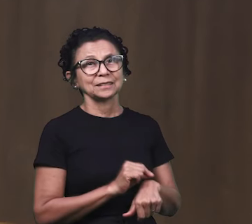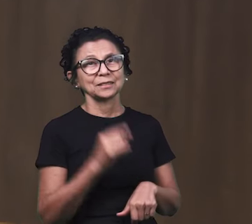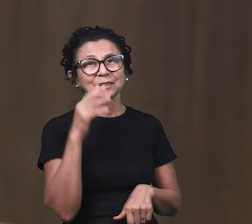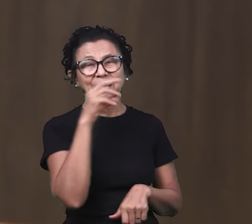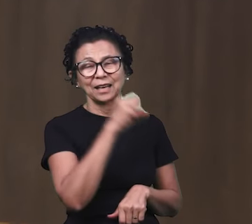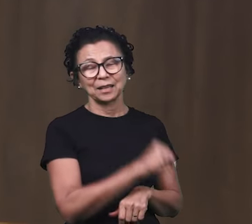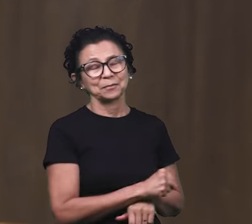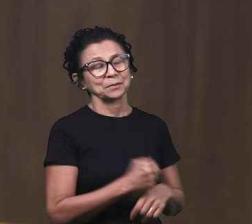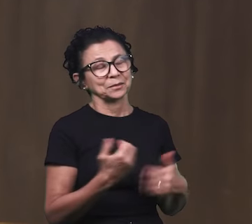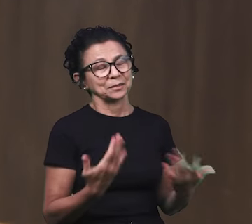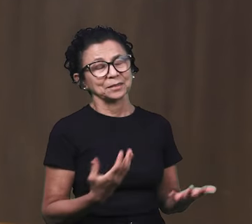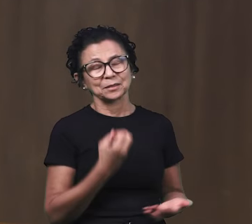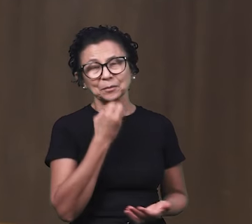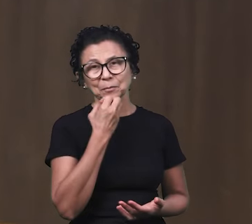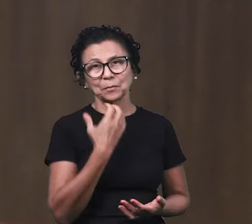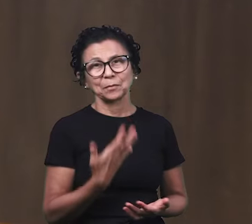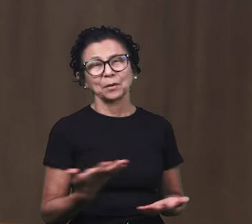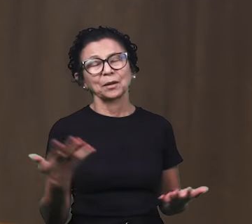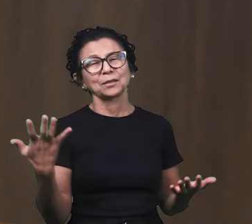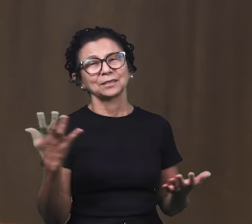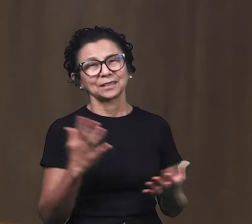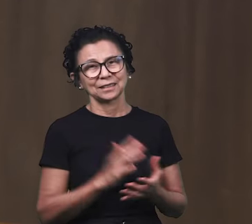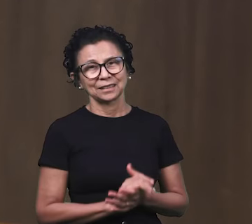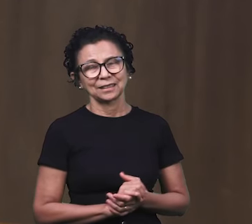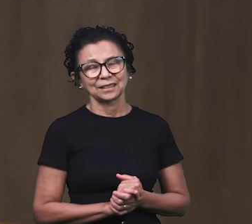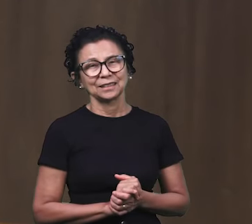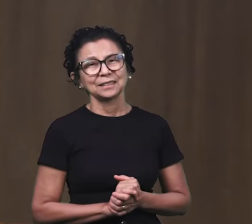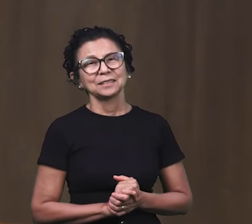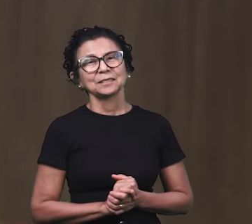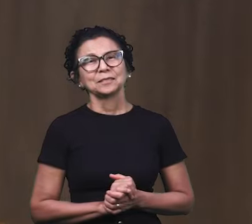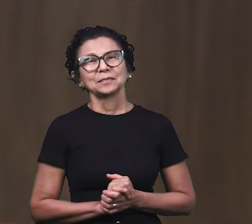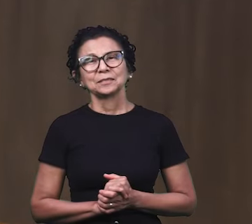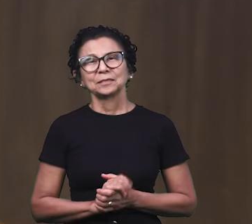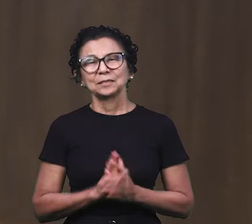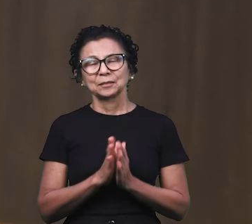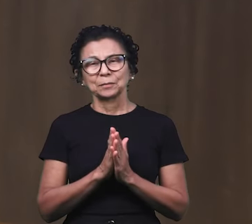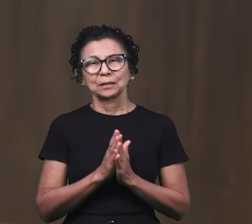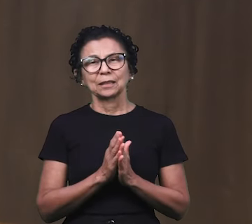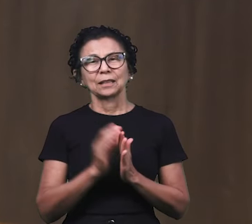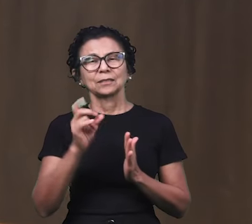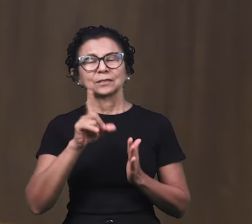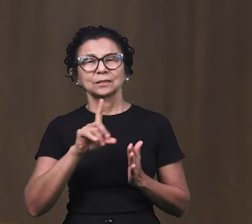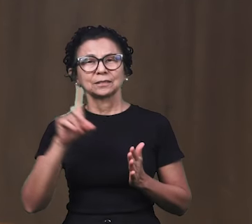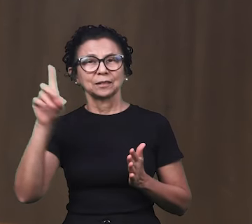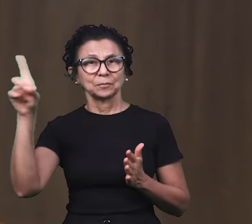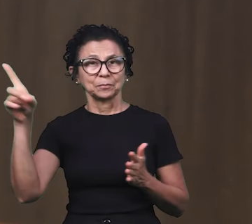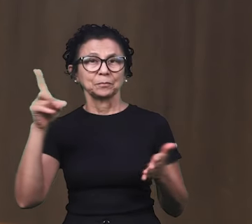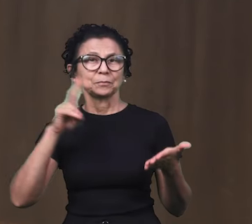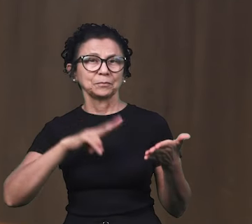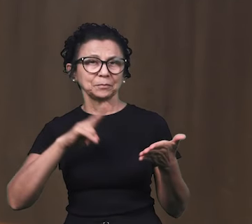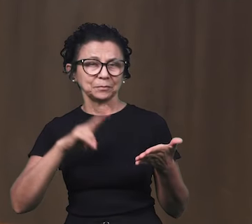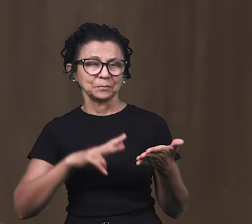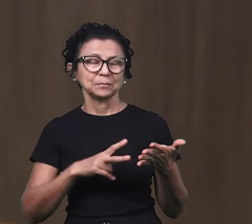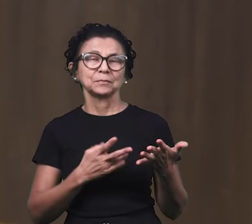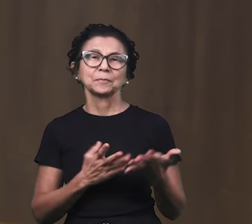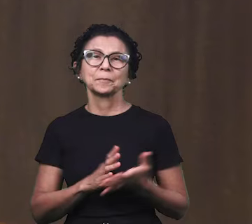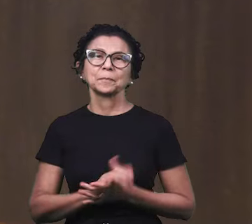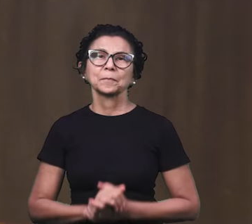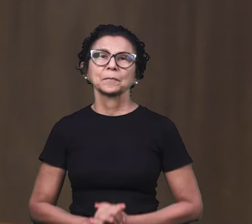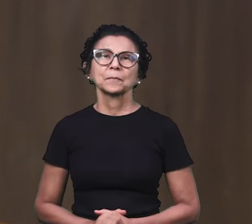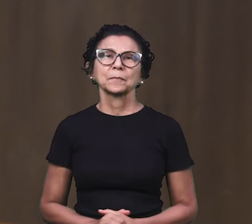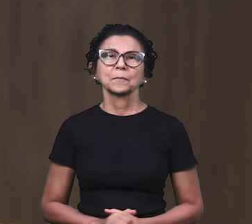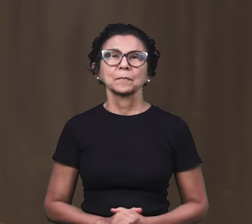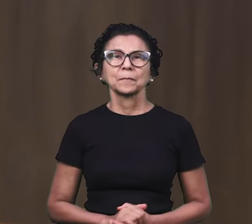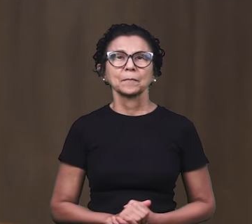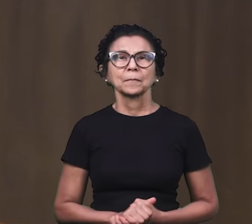tão rápido, é tão bom falar da palavra de Deus. A última festa que todo israelita deveria comparecer